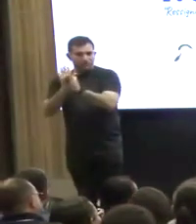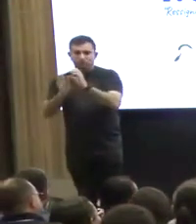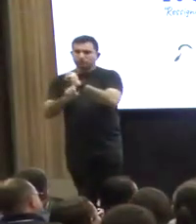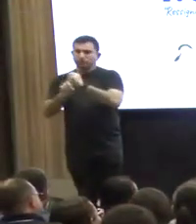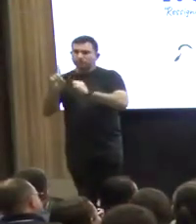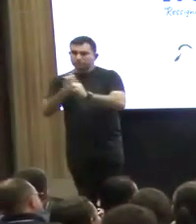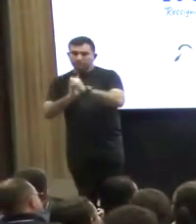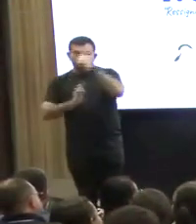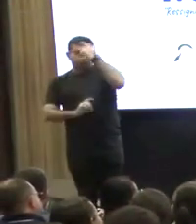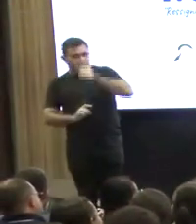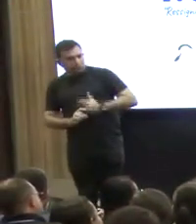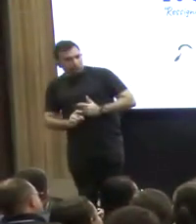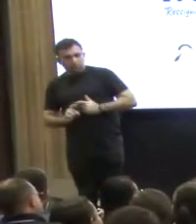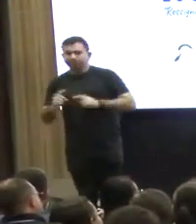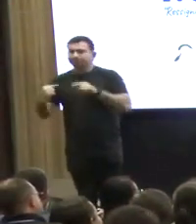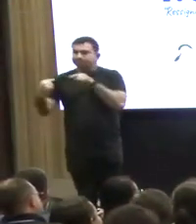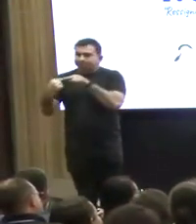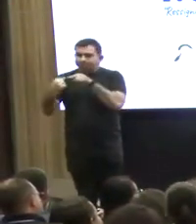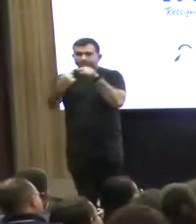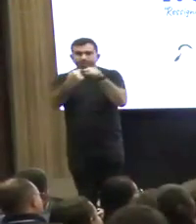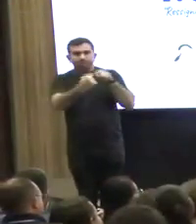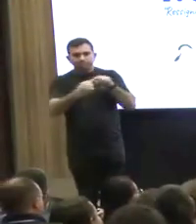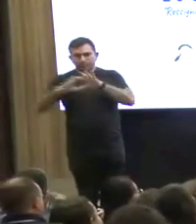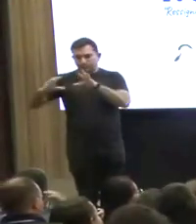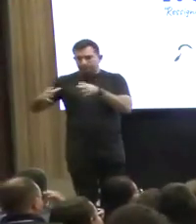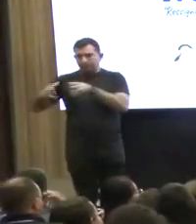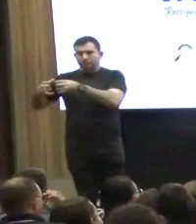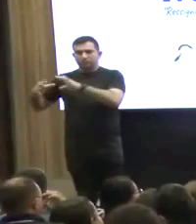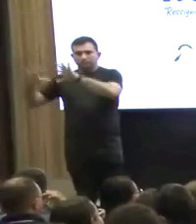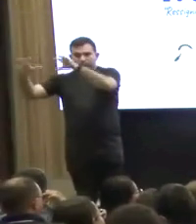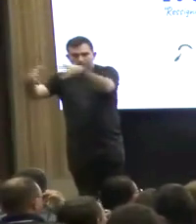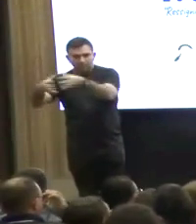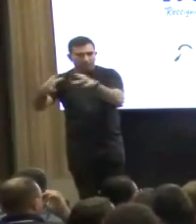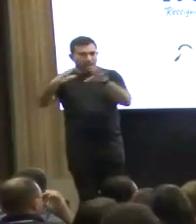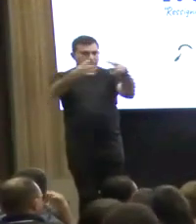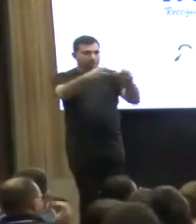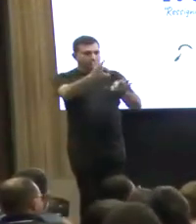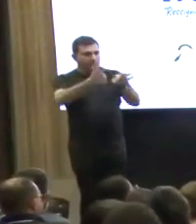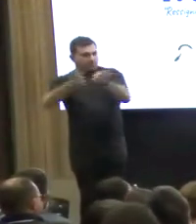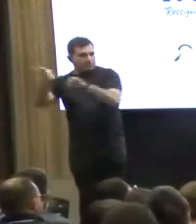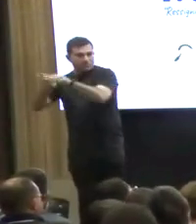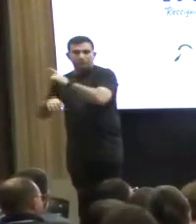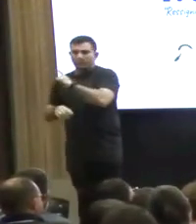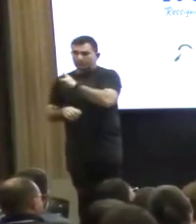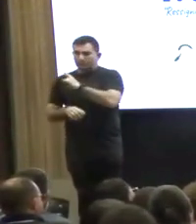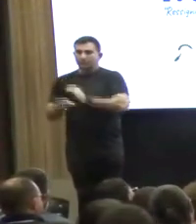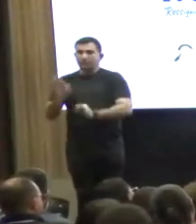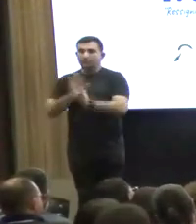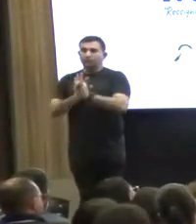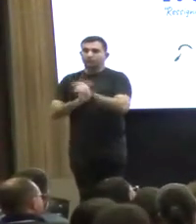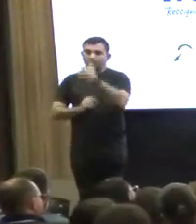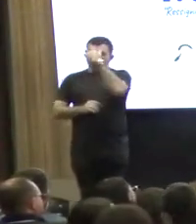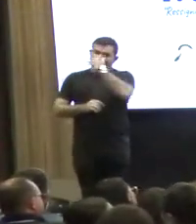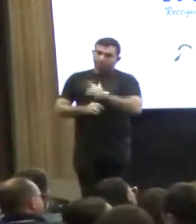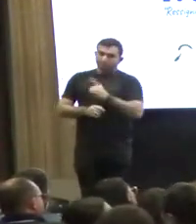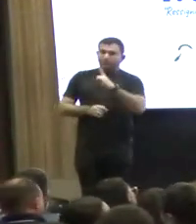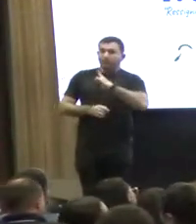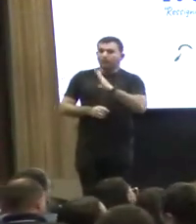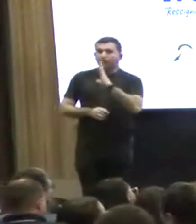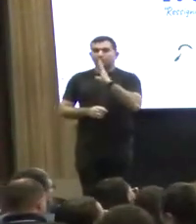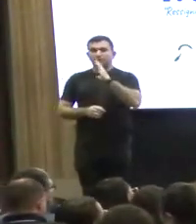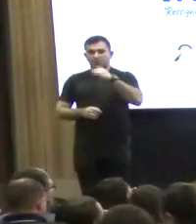assim construídas, demarcando que essas identidades também, elas se constroem num contexto de reconhecimento